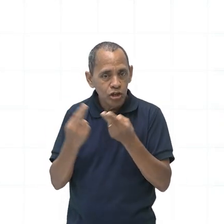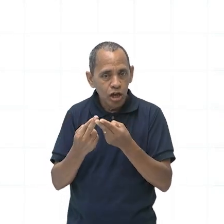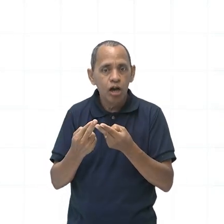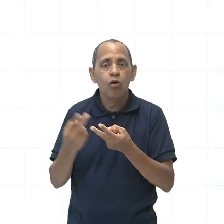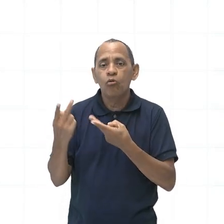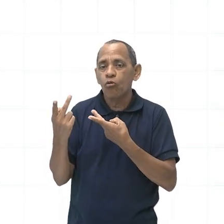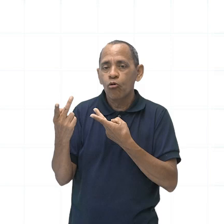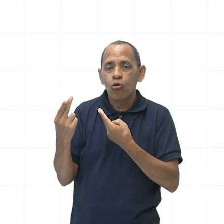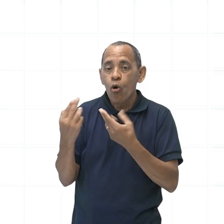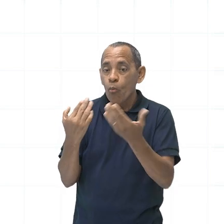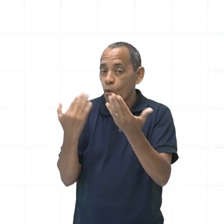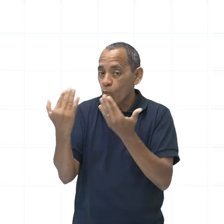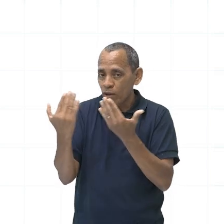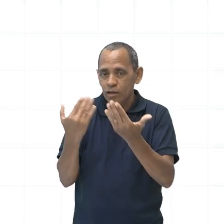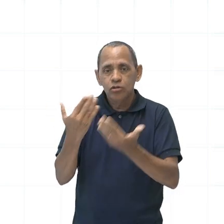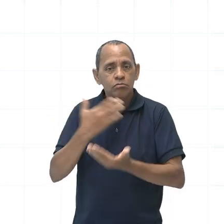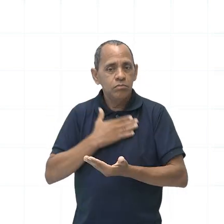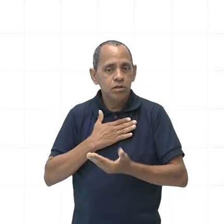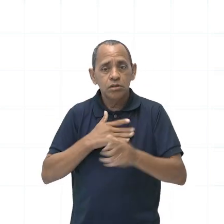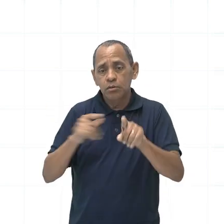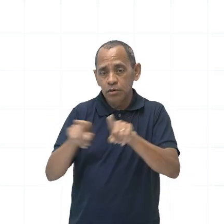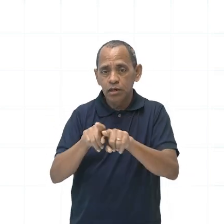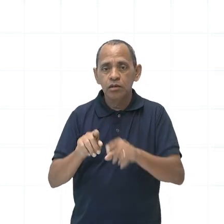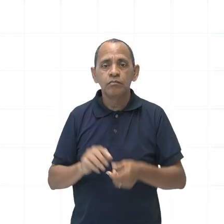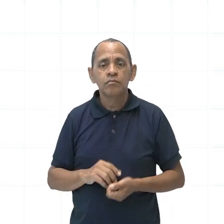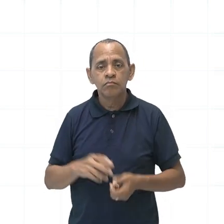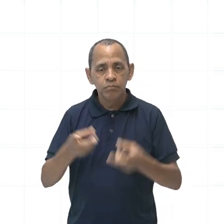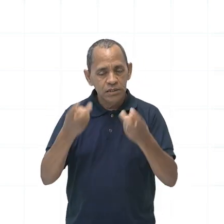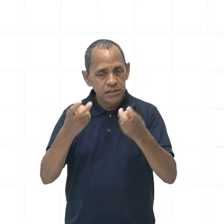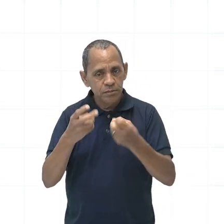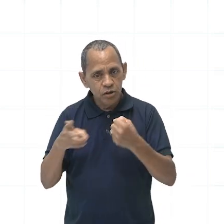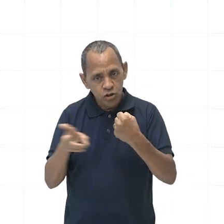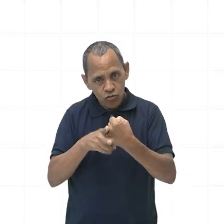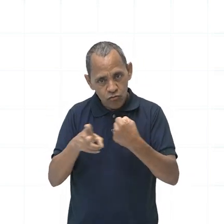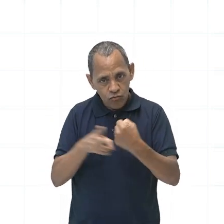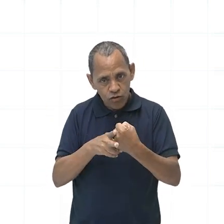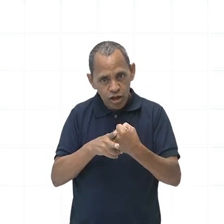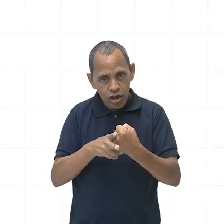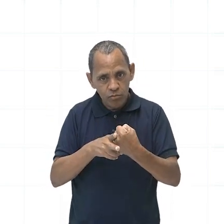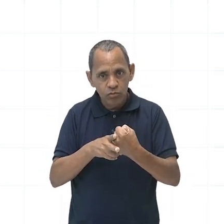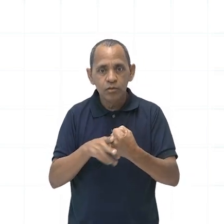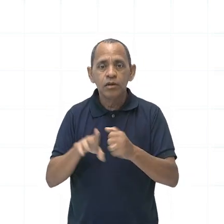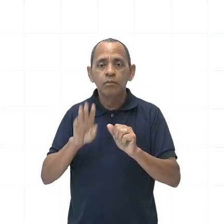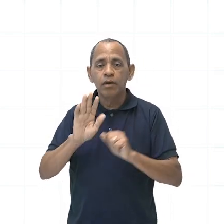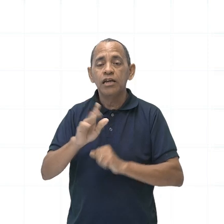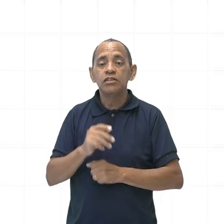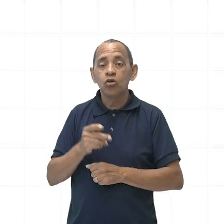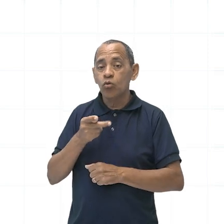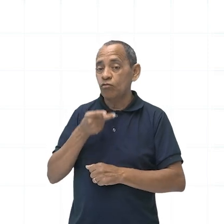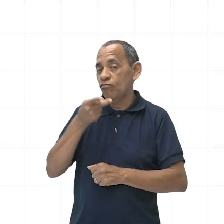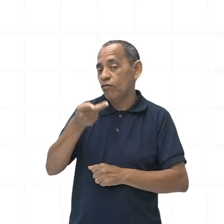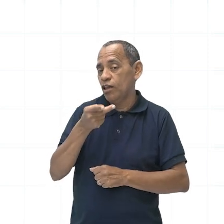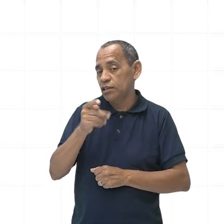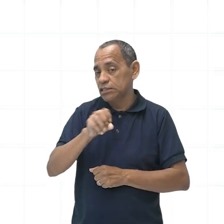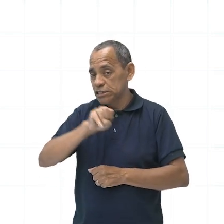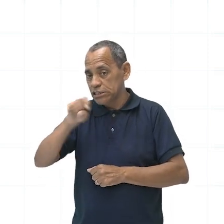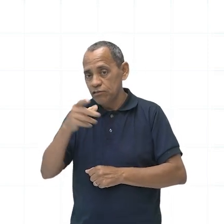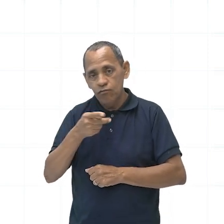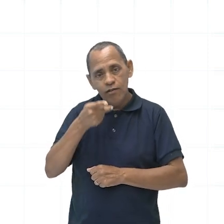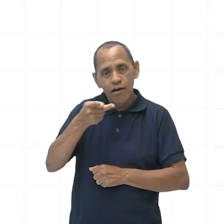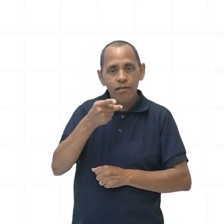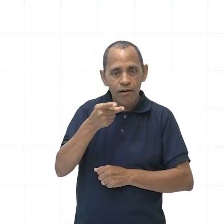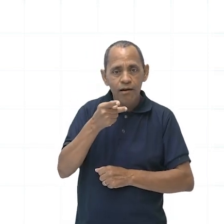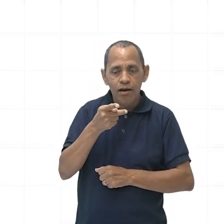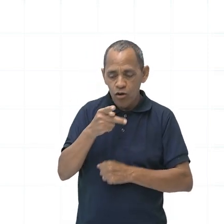eu. Ora, o que acontece é que, como o verbo é o mesmo, na fala nós acabamos suprimindo essa